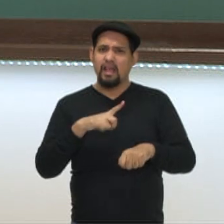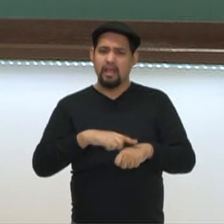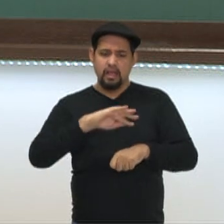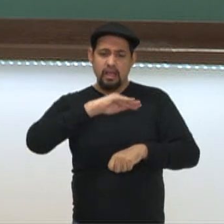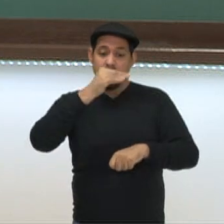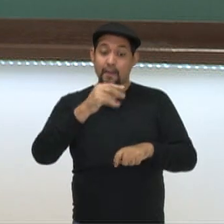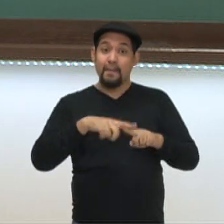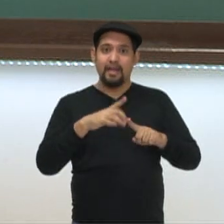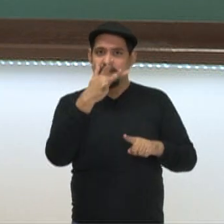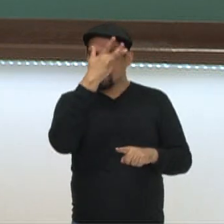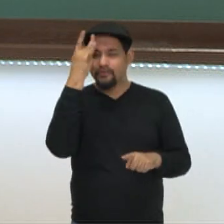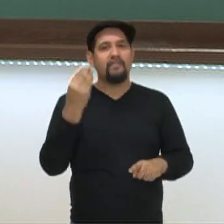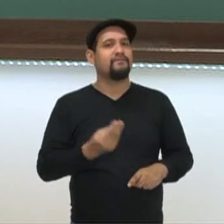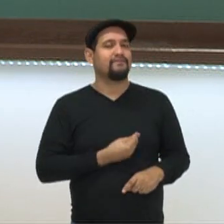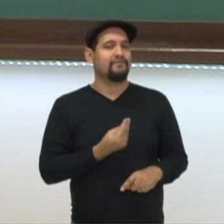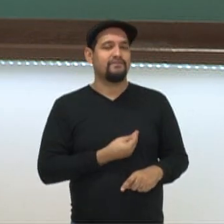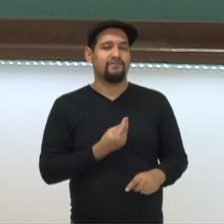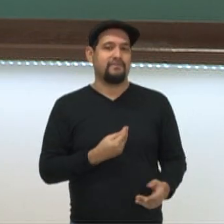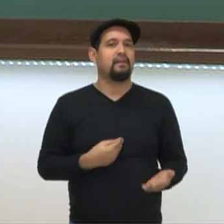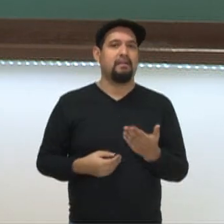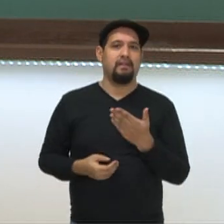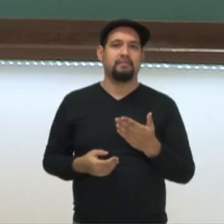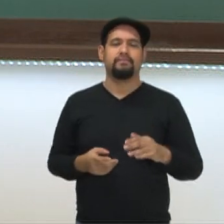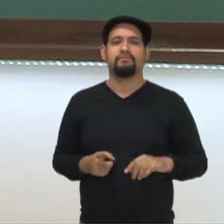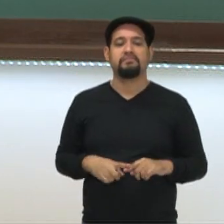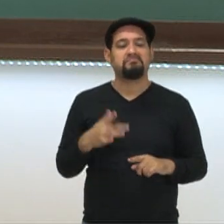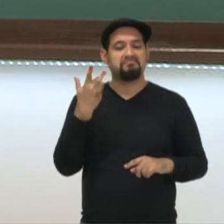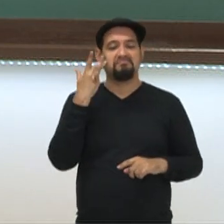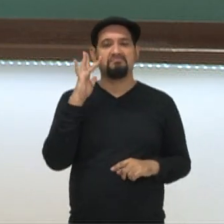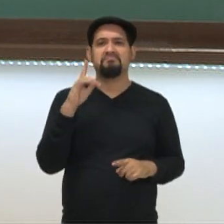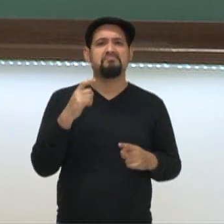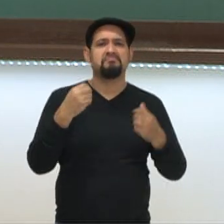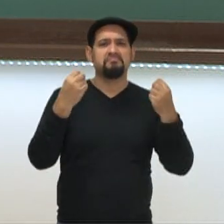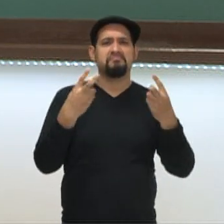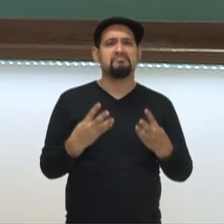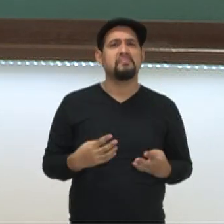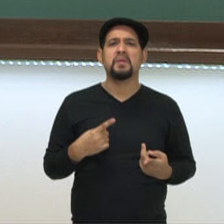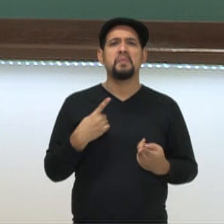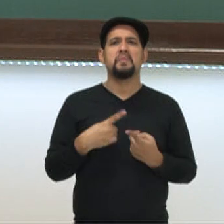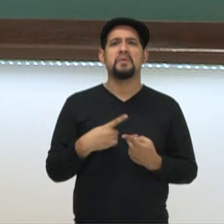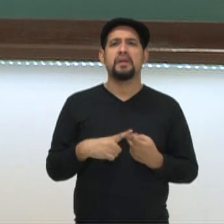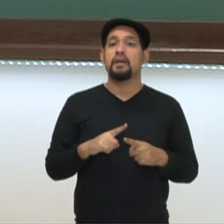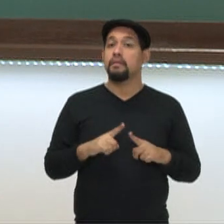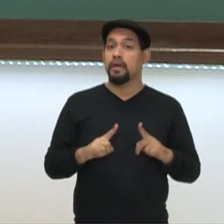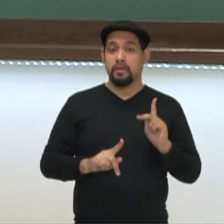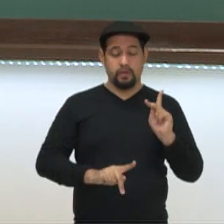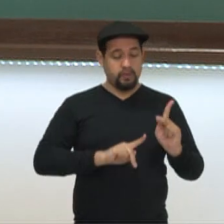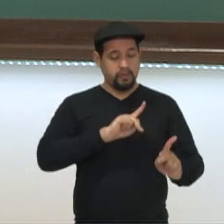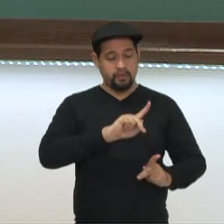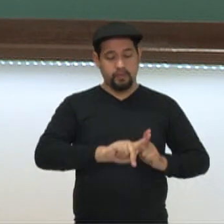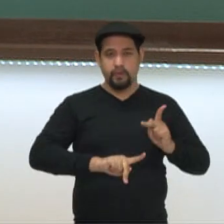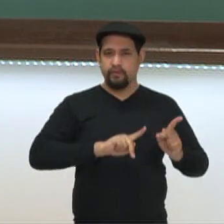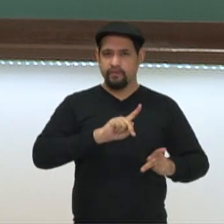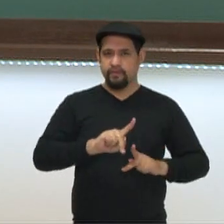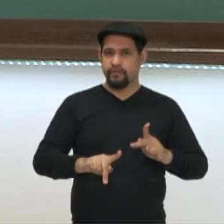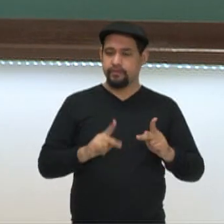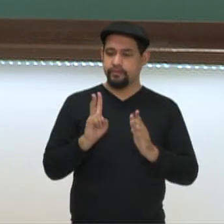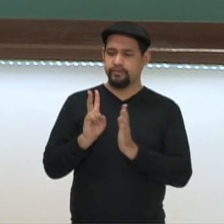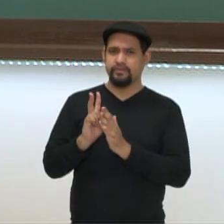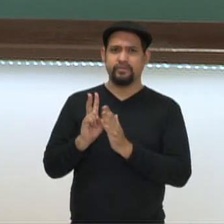eles moravam nesta cidade. Não se sabe muito bem explicar por quê, mas os povos